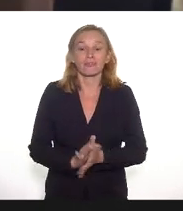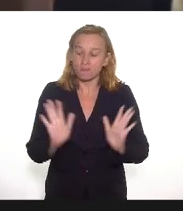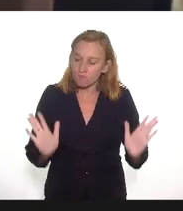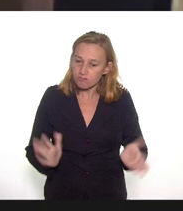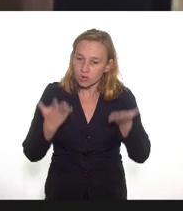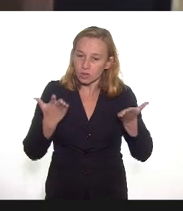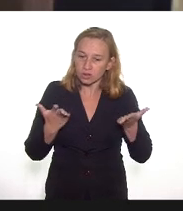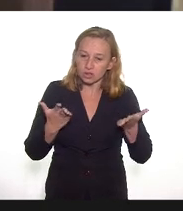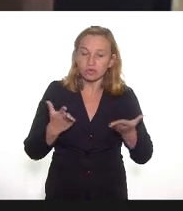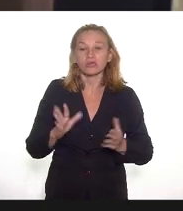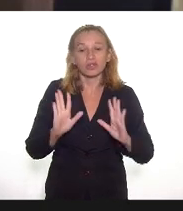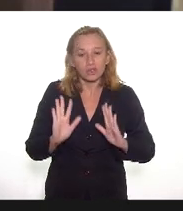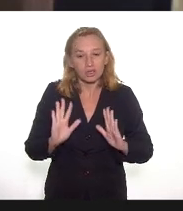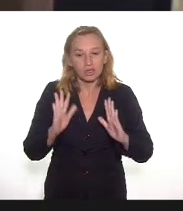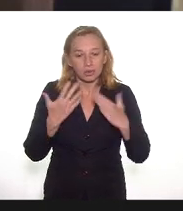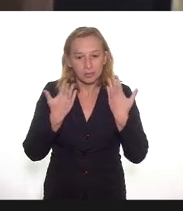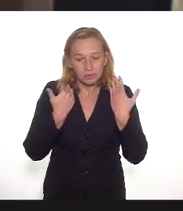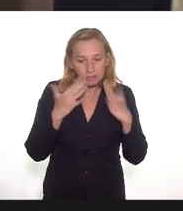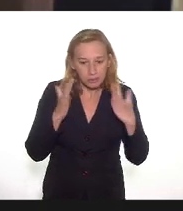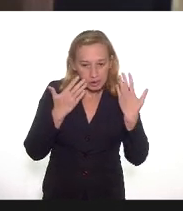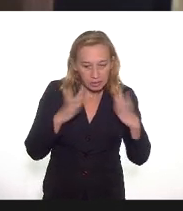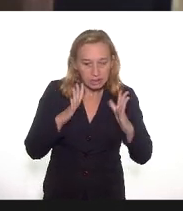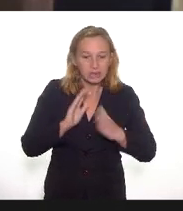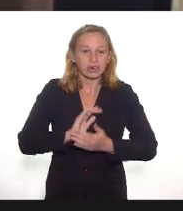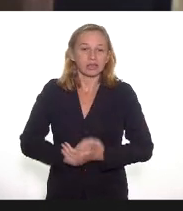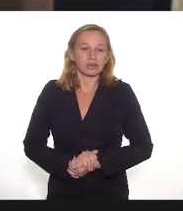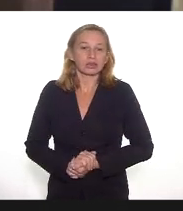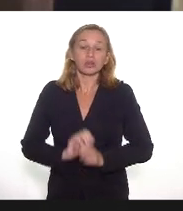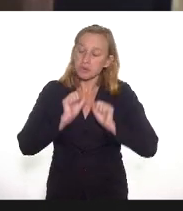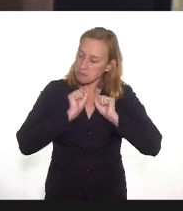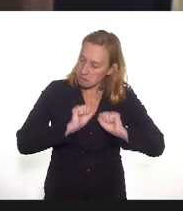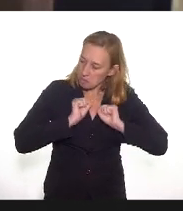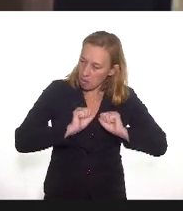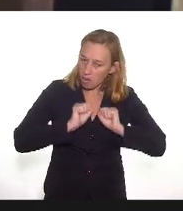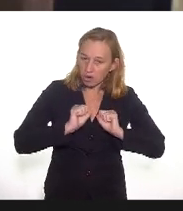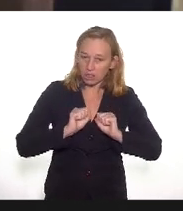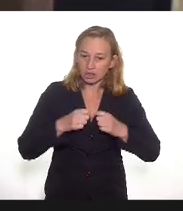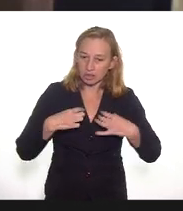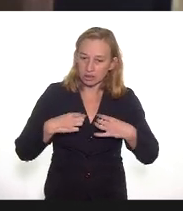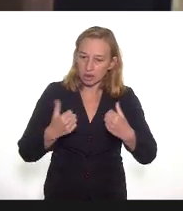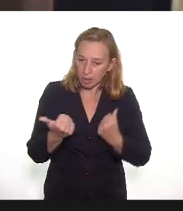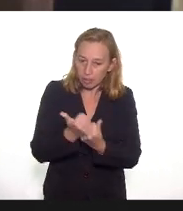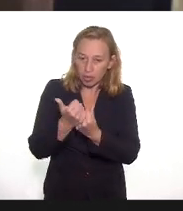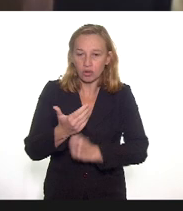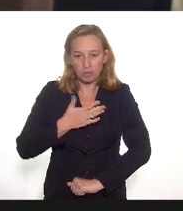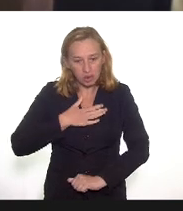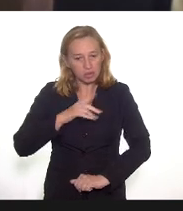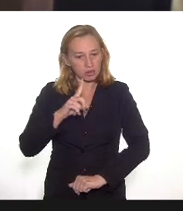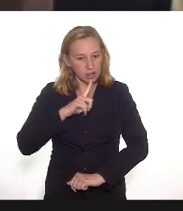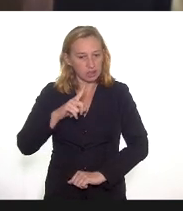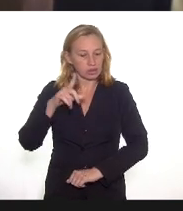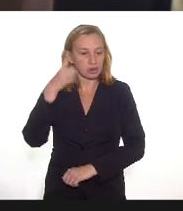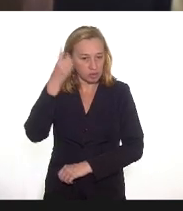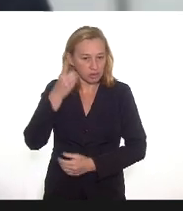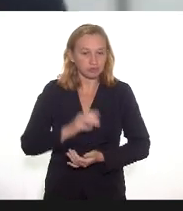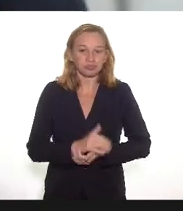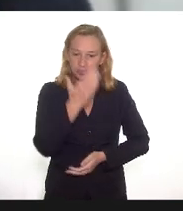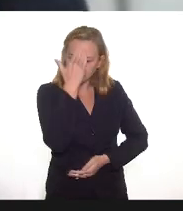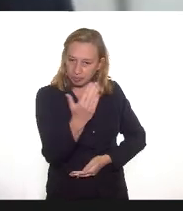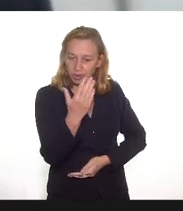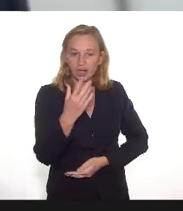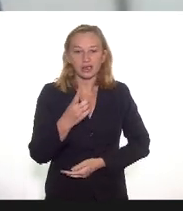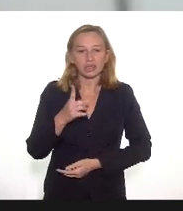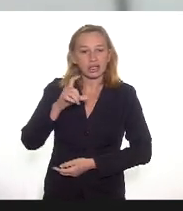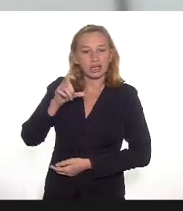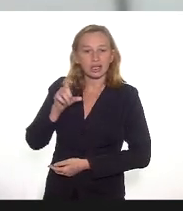iniciativa de sucesso e podem contar novamente com o nosso apoio, deputado. Muito obrigado,